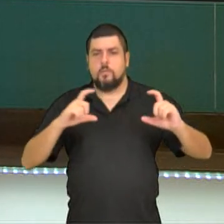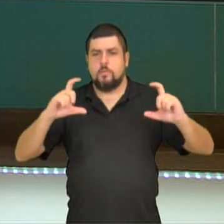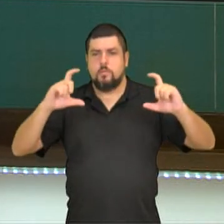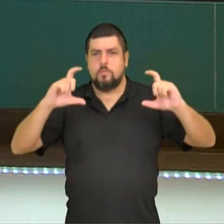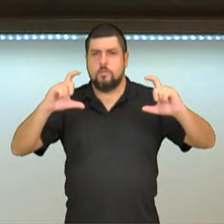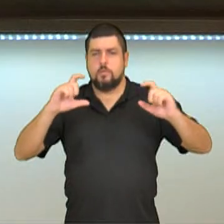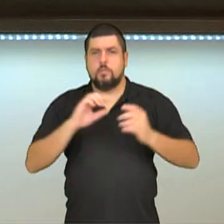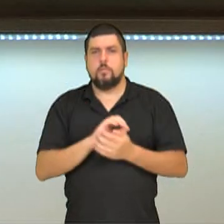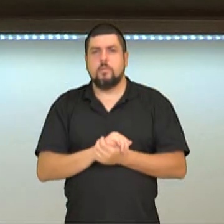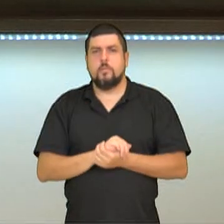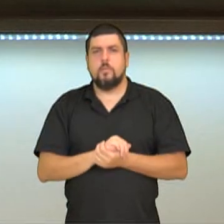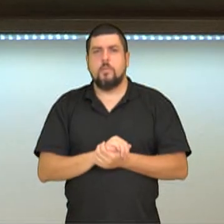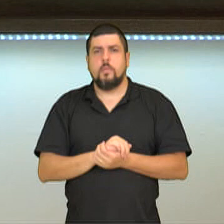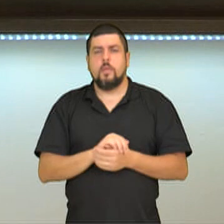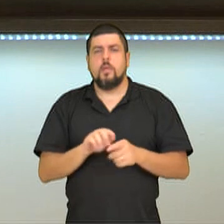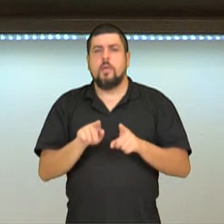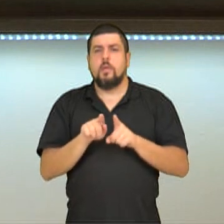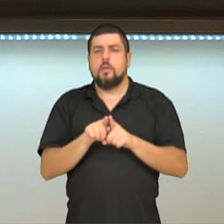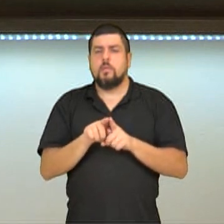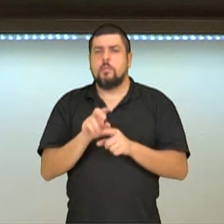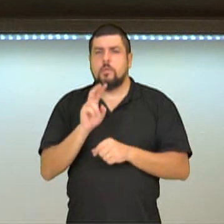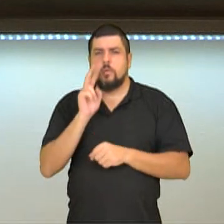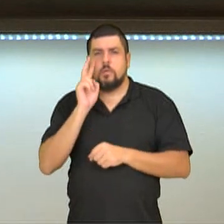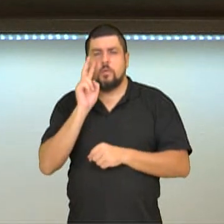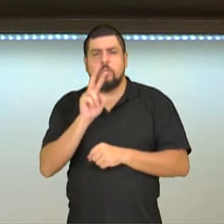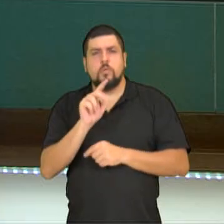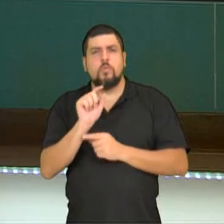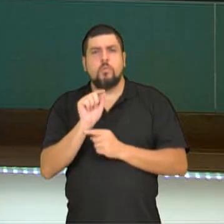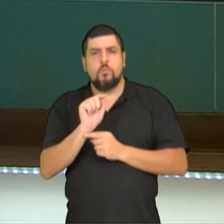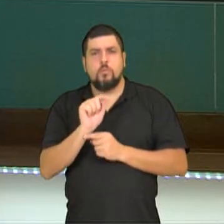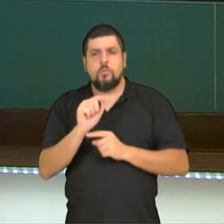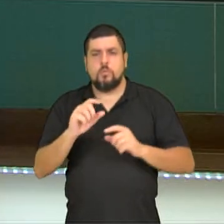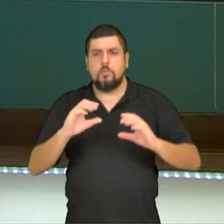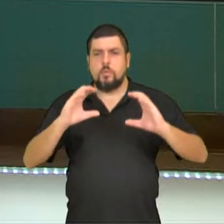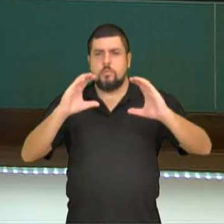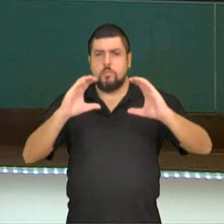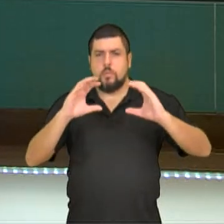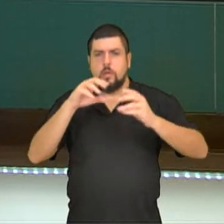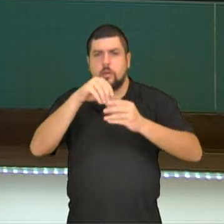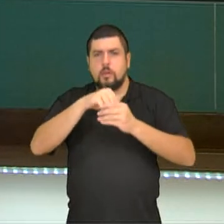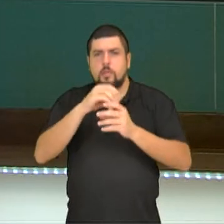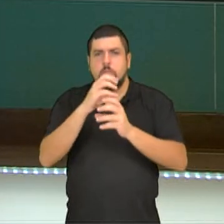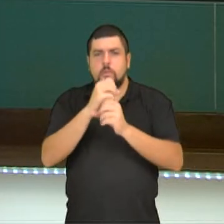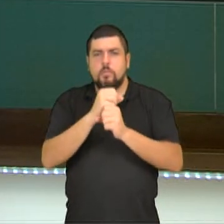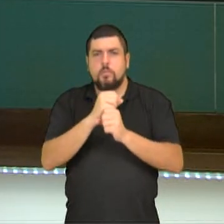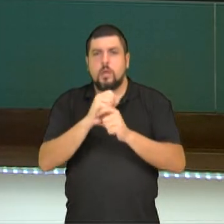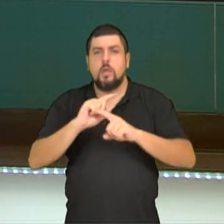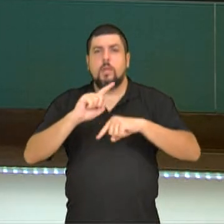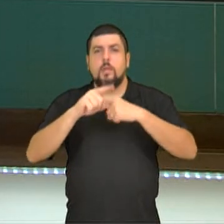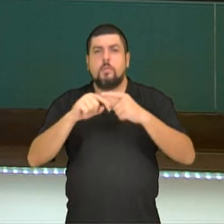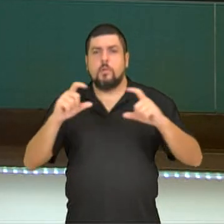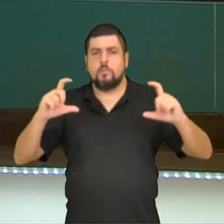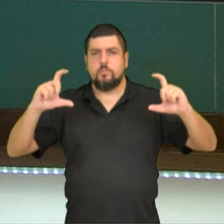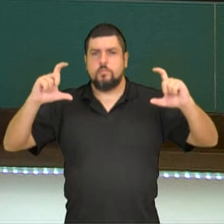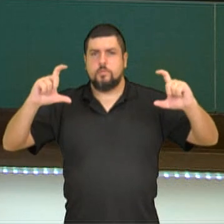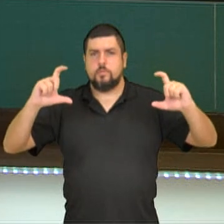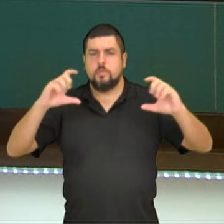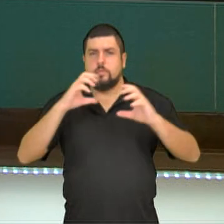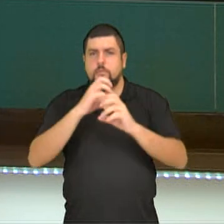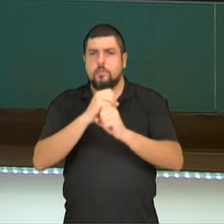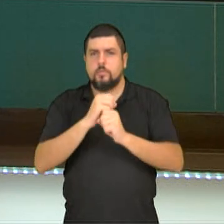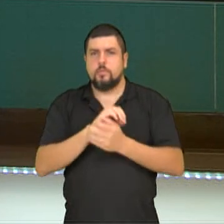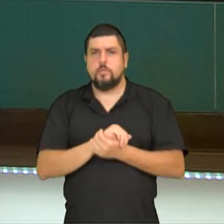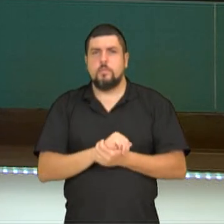colchetes. Também a gente viu que vou resolver primeiro o que está dentro do parênteses, depois o que está no colchetes, certo?